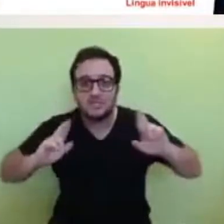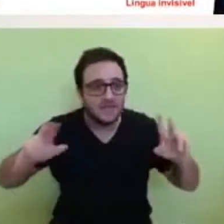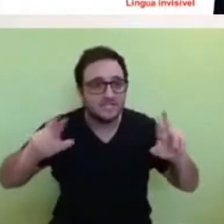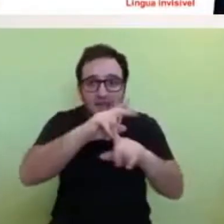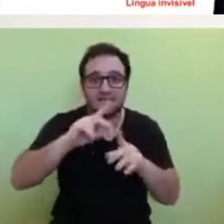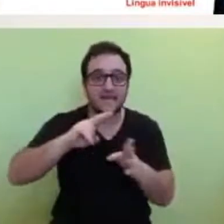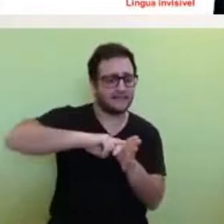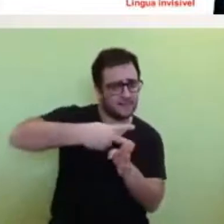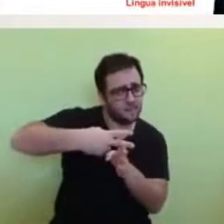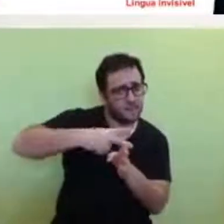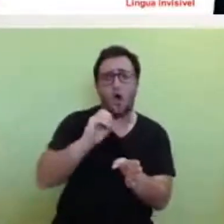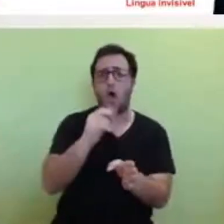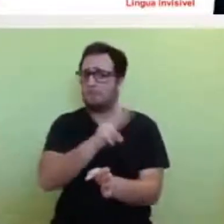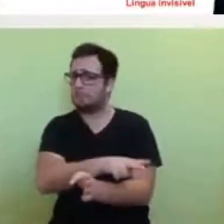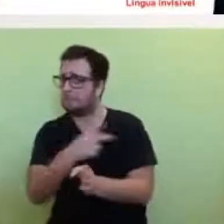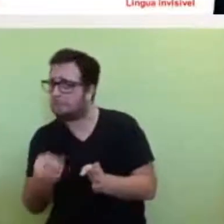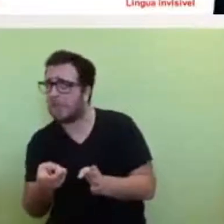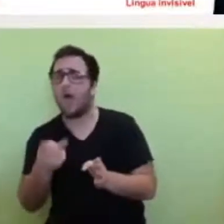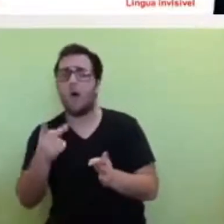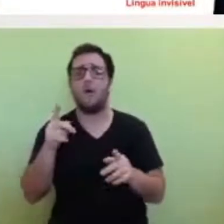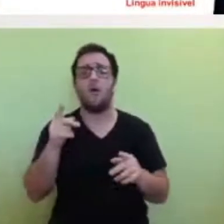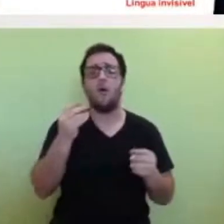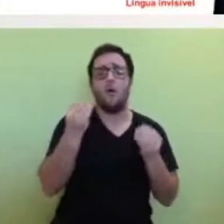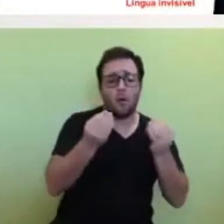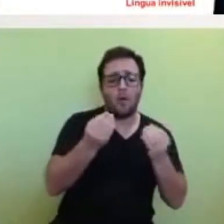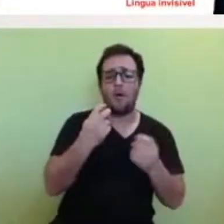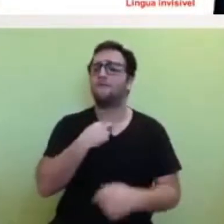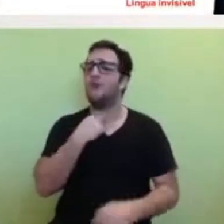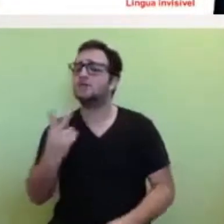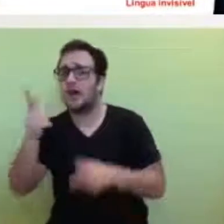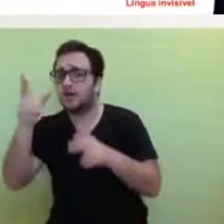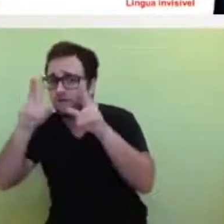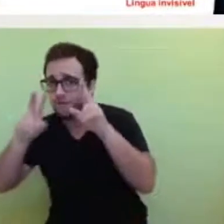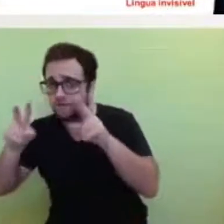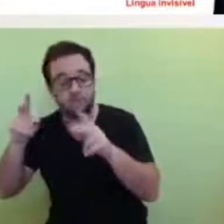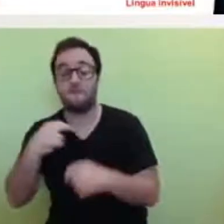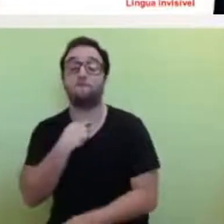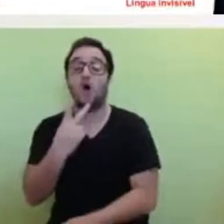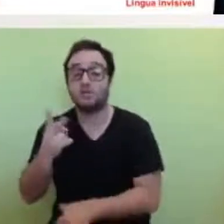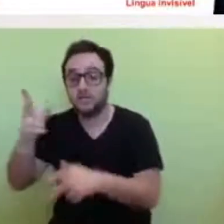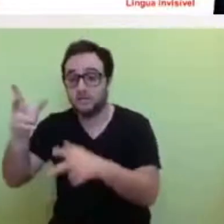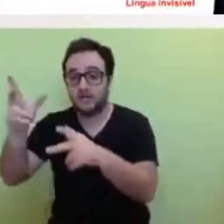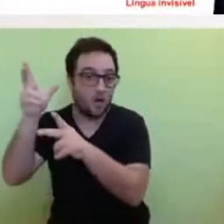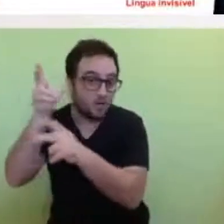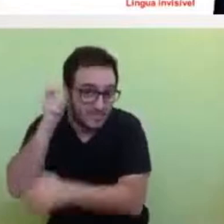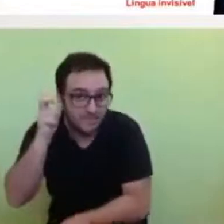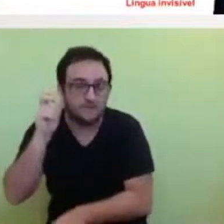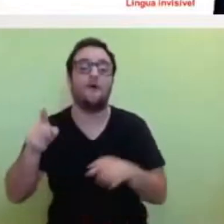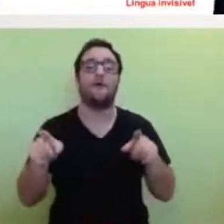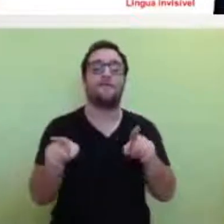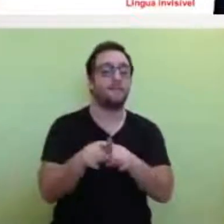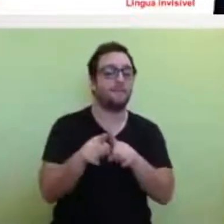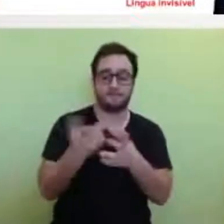se é visual, ainda tem que saber se é escrita ou se é oral.